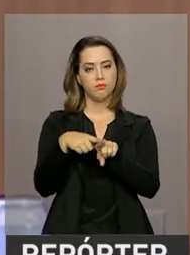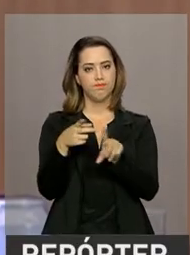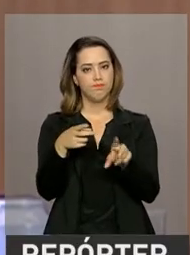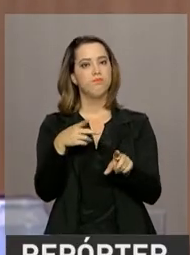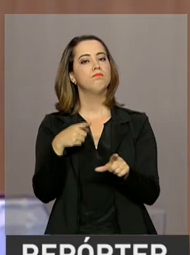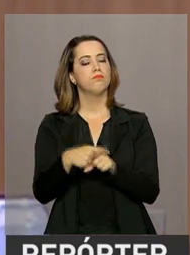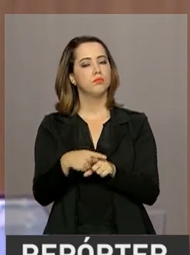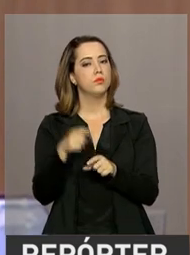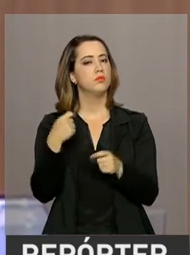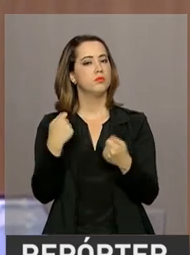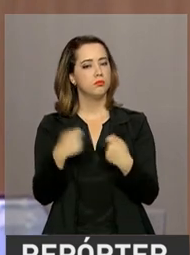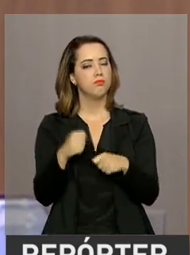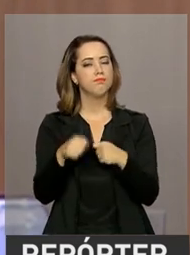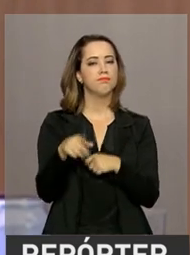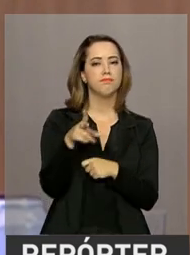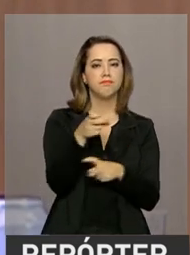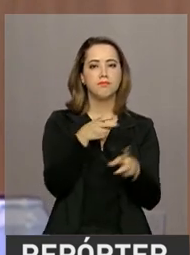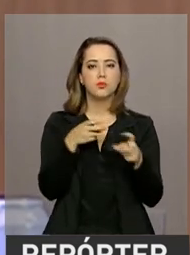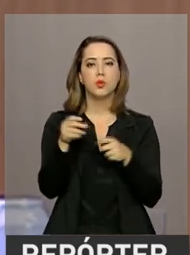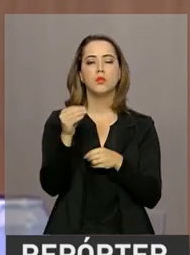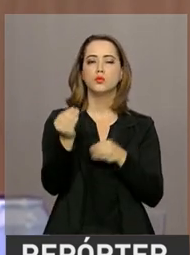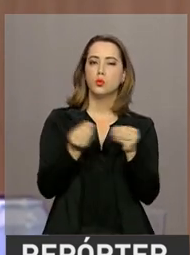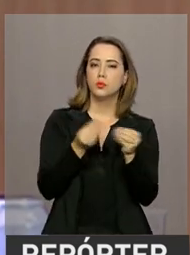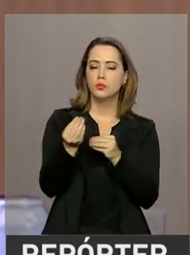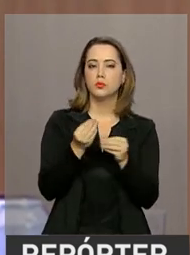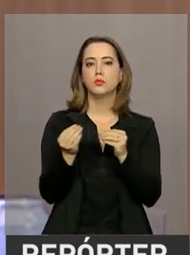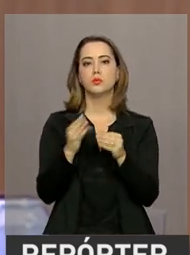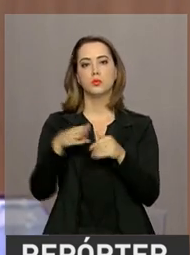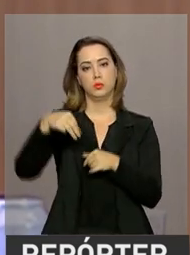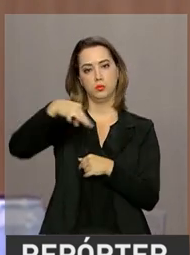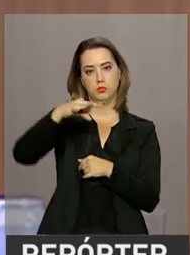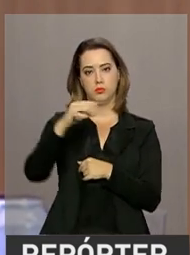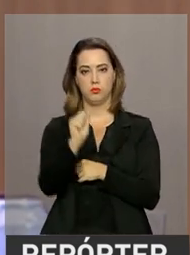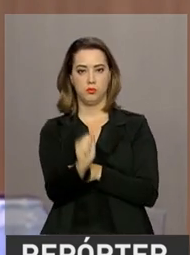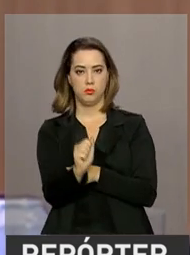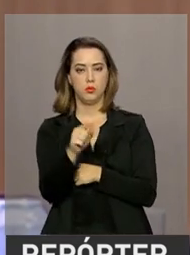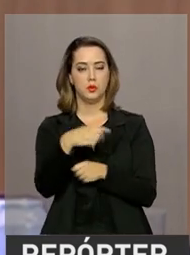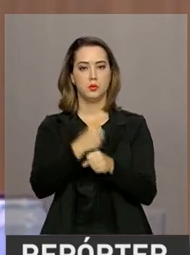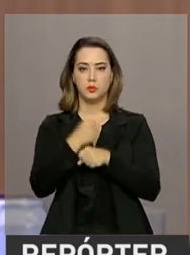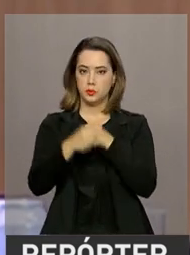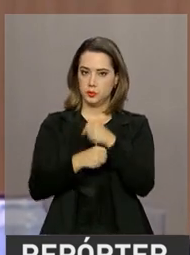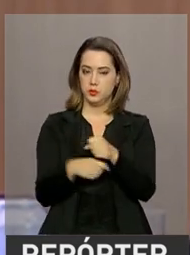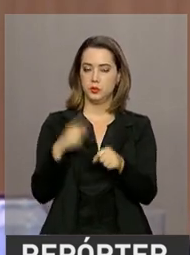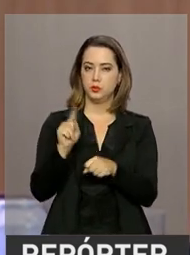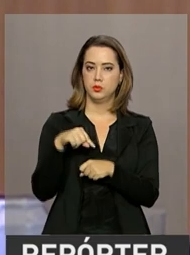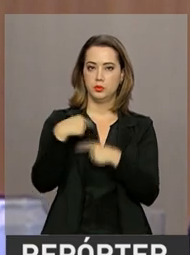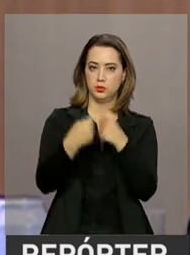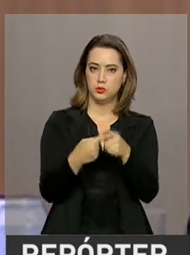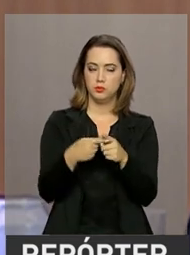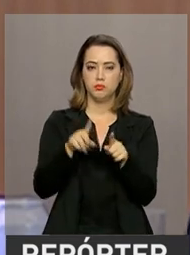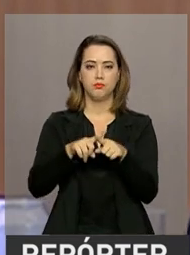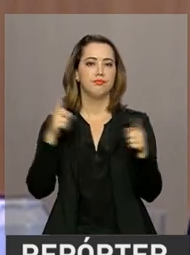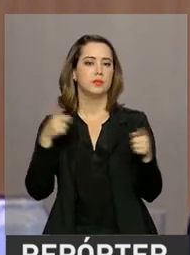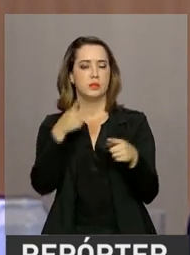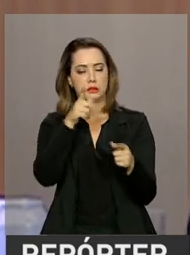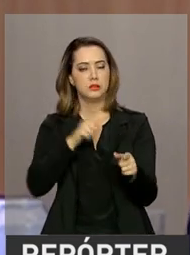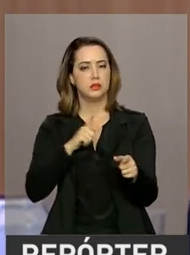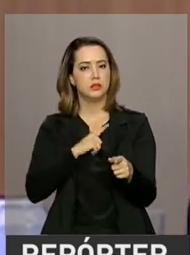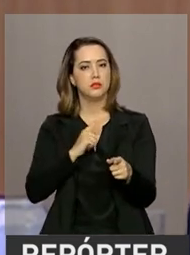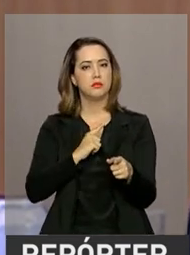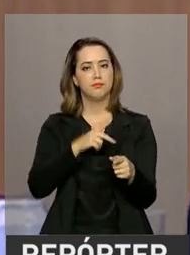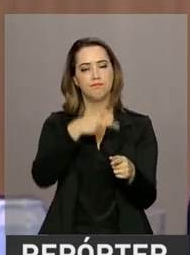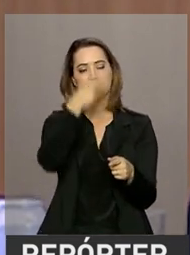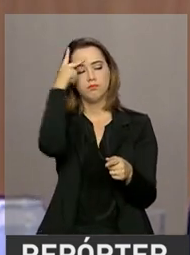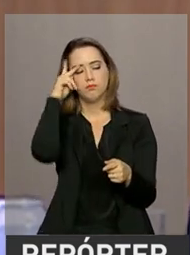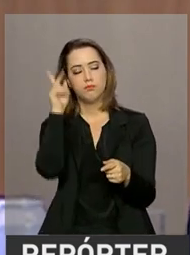expectativas em torno da Meta para 2017 alguns analistas acreditam que a projeção pode não